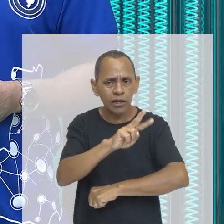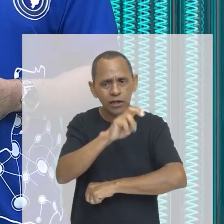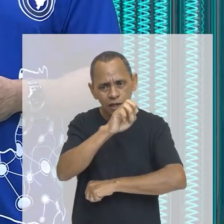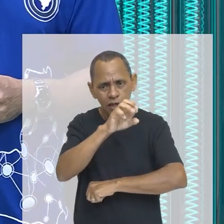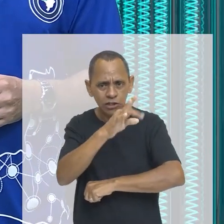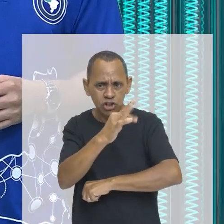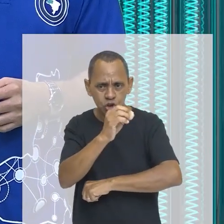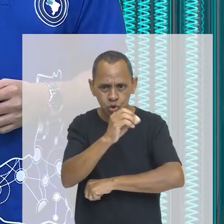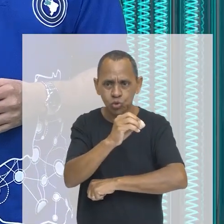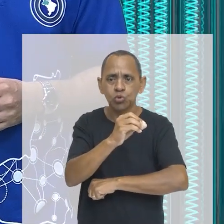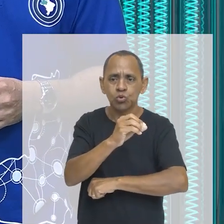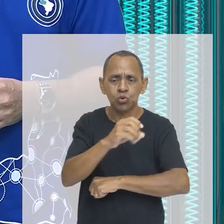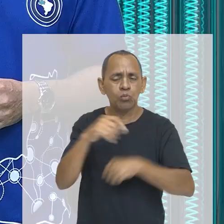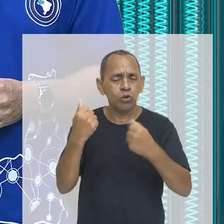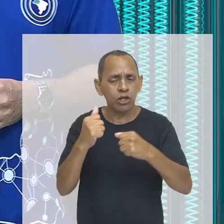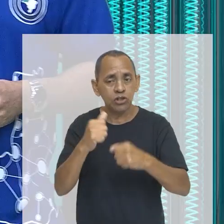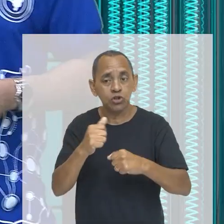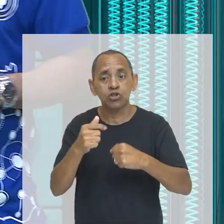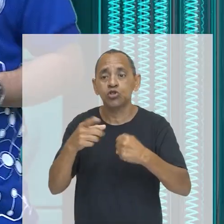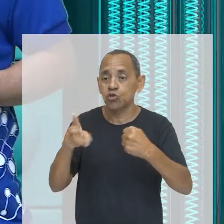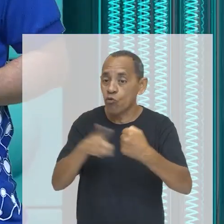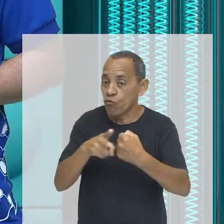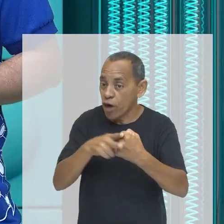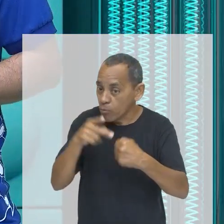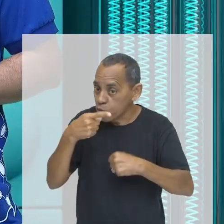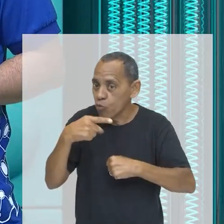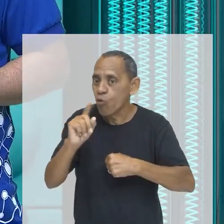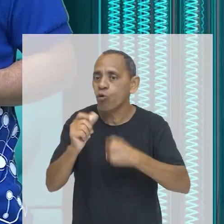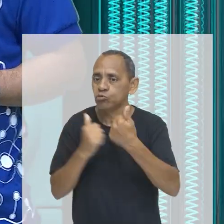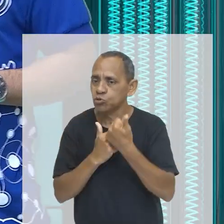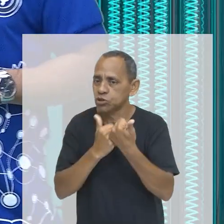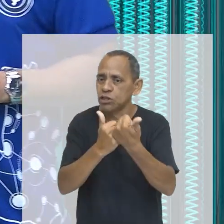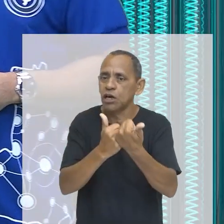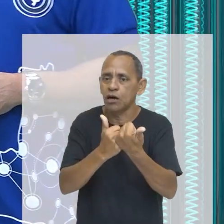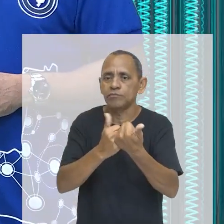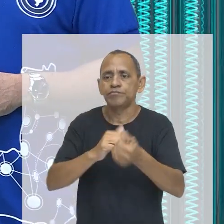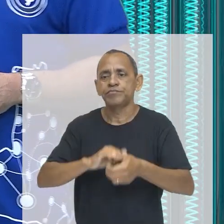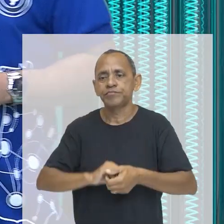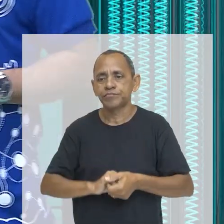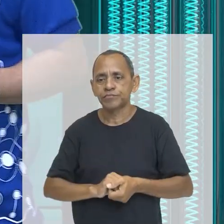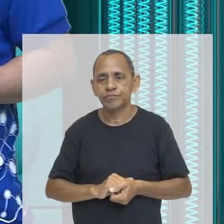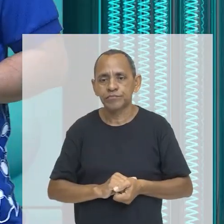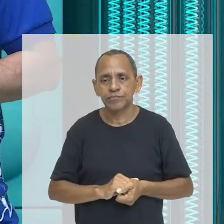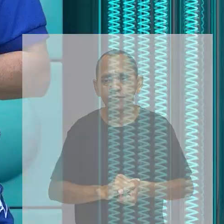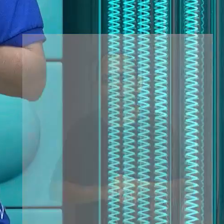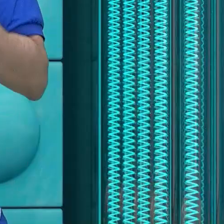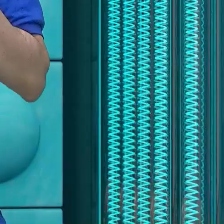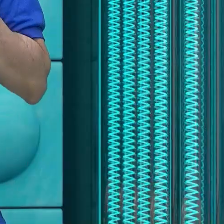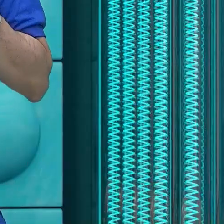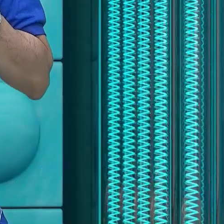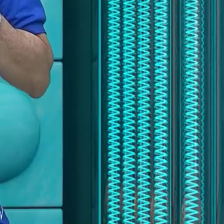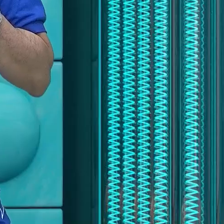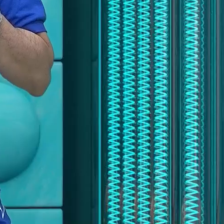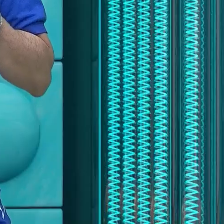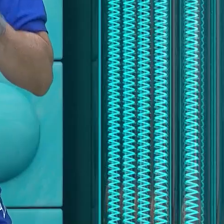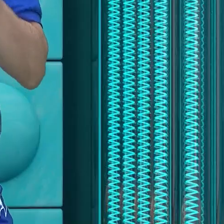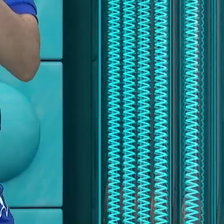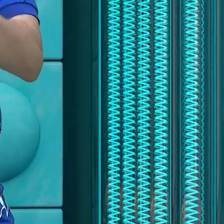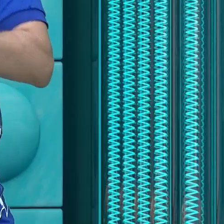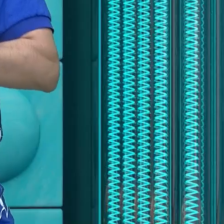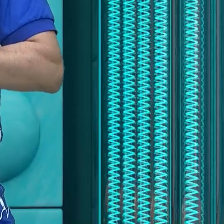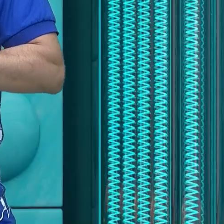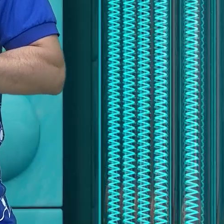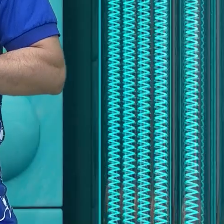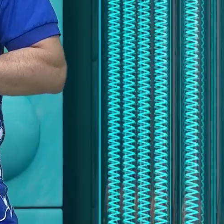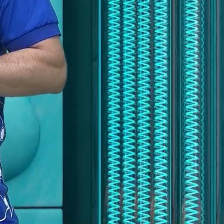to, eu vou precisar de um outro verbo auxiliar. Nesse caso, eu vou apelar para o do. Olha um outro exemplo. O can, gente, embora a gente não tenha visto naquela lista anterior,